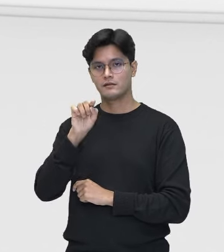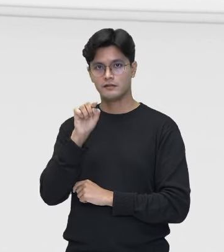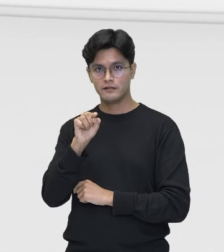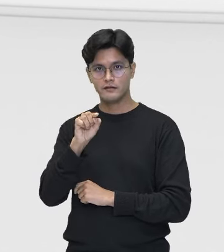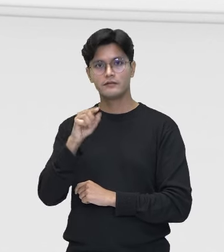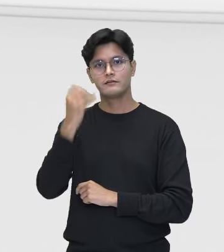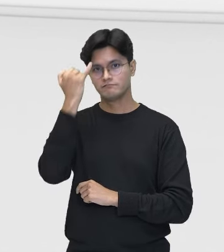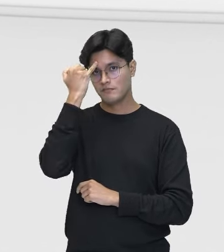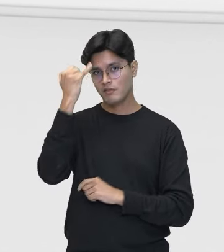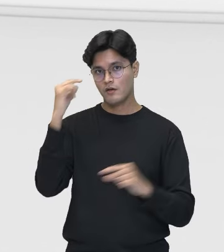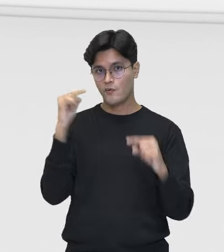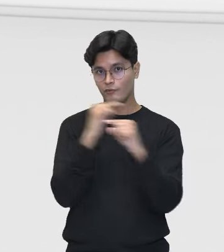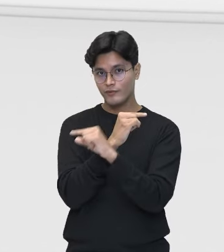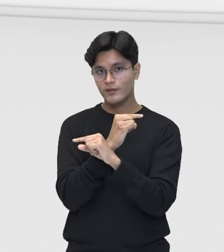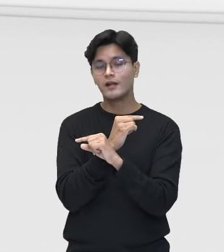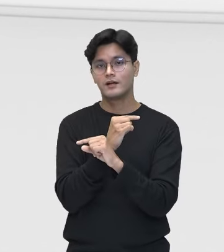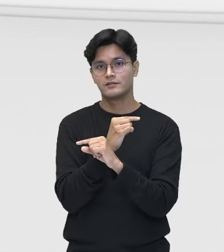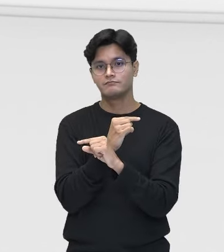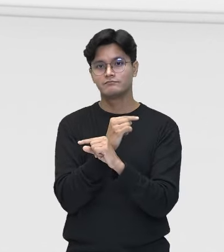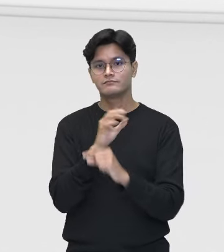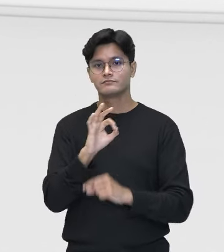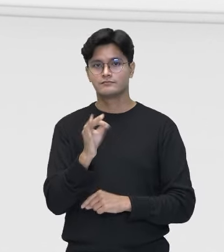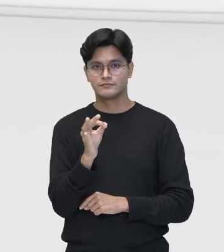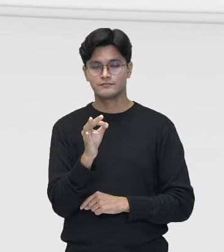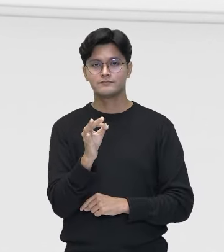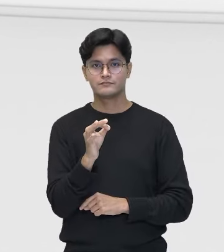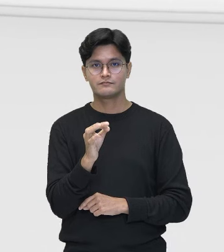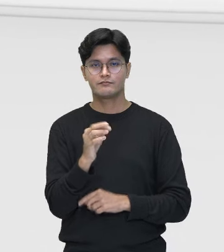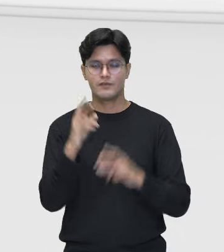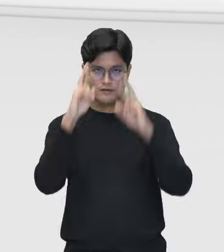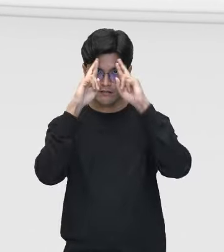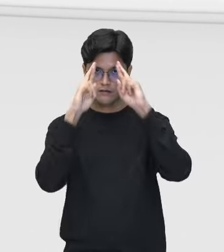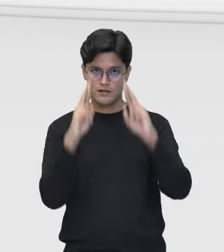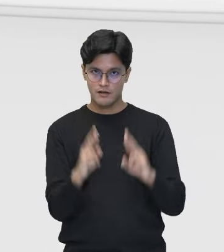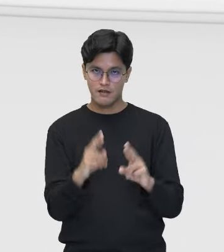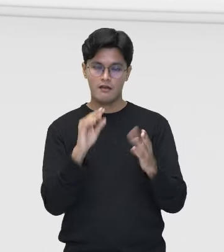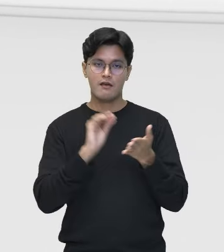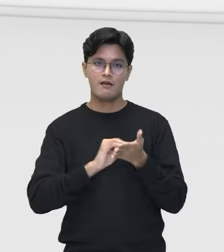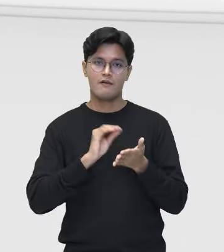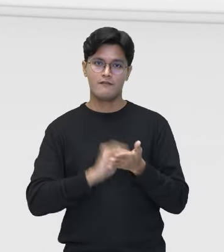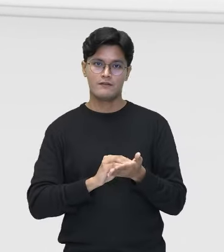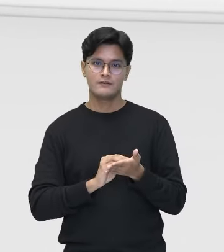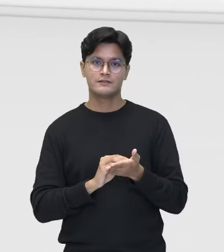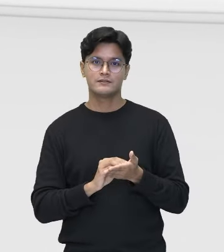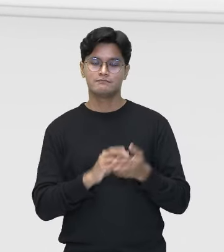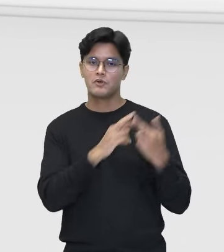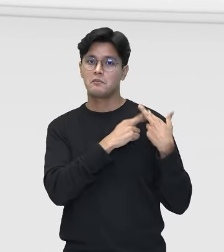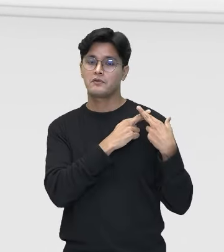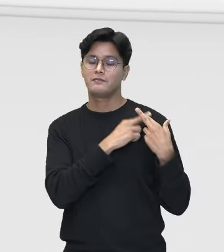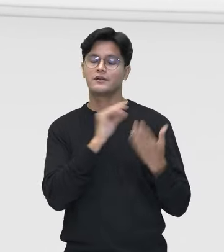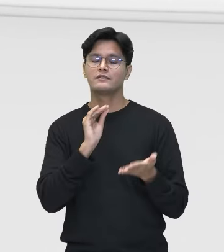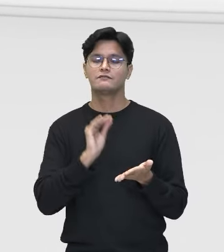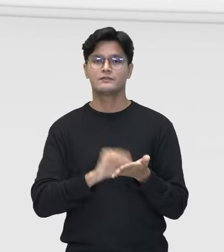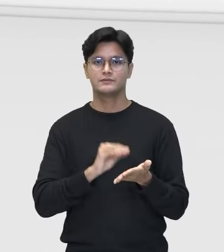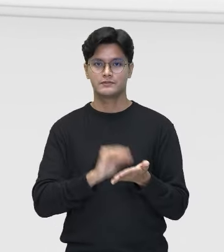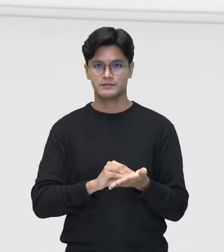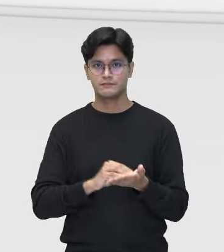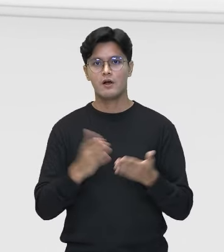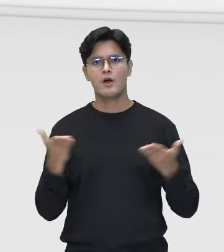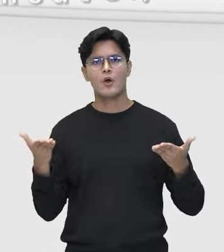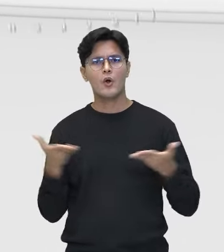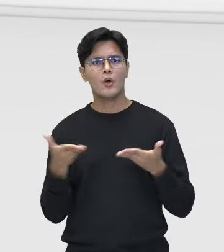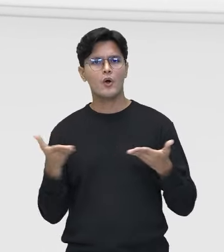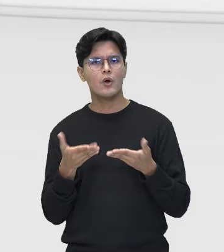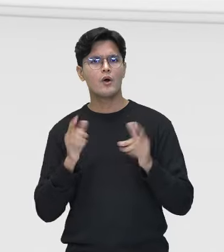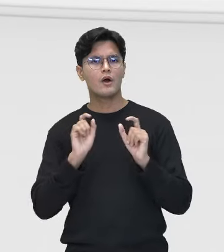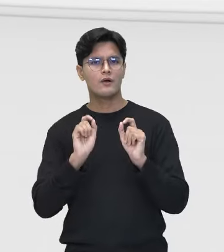o exemplo, né? Avançando na faixa de pedestres. Irresponsible. Continuando agora com o non, não